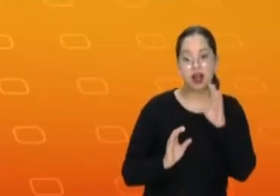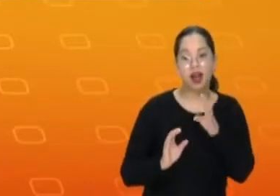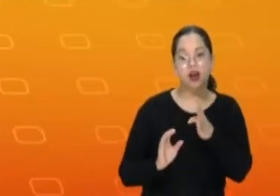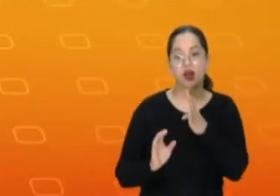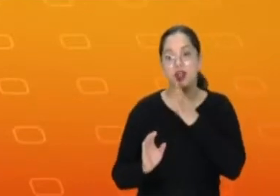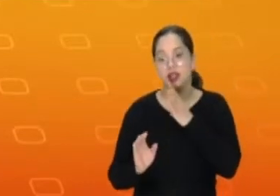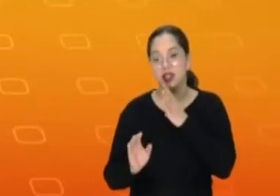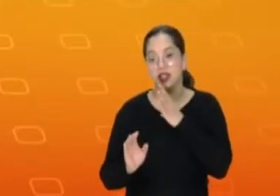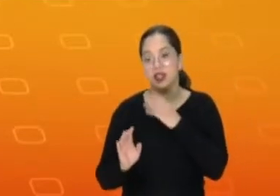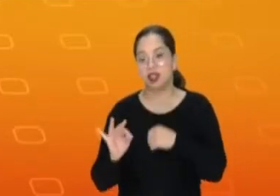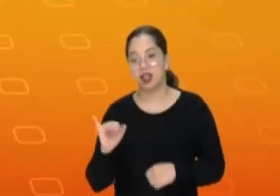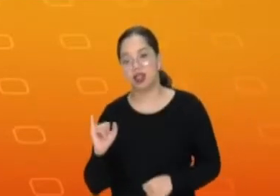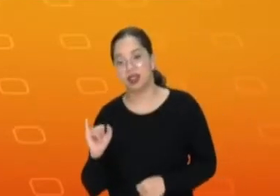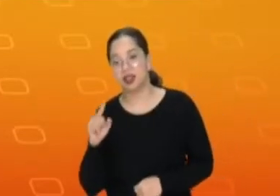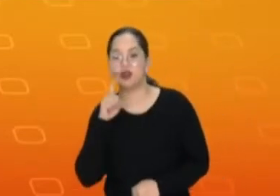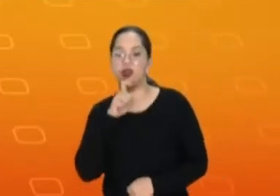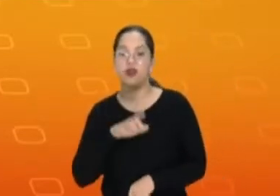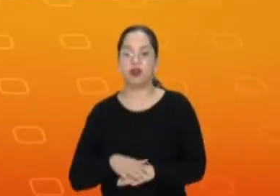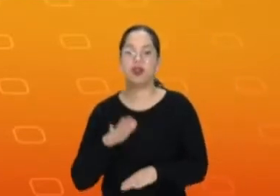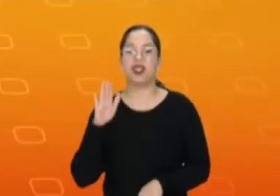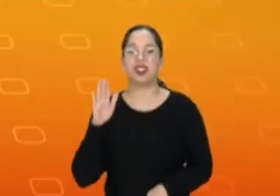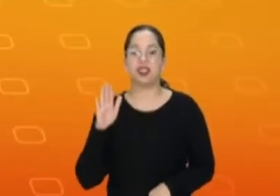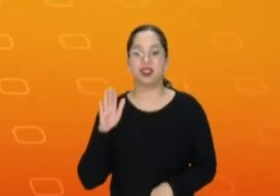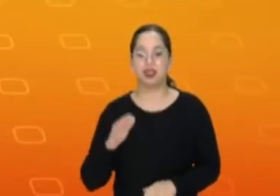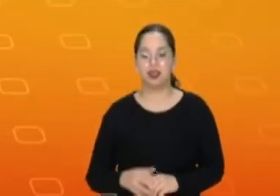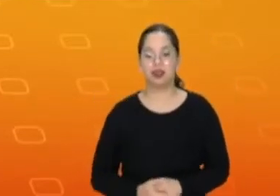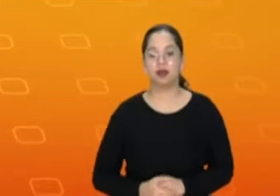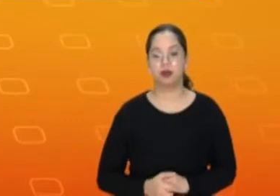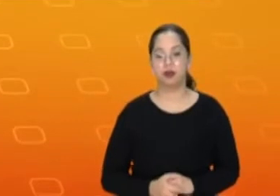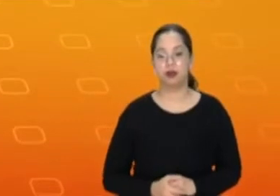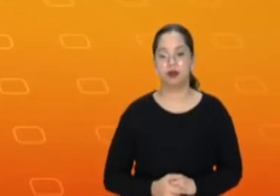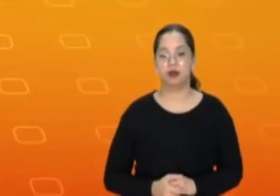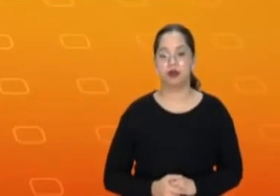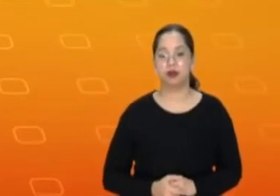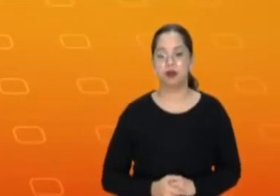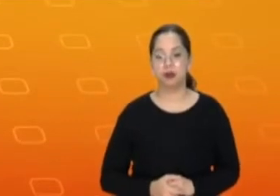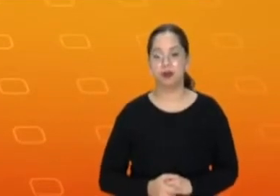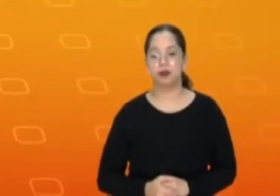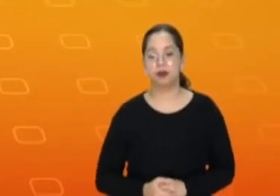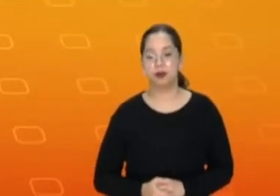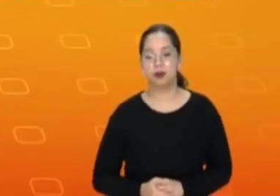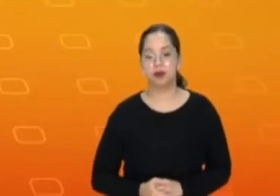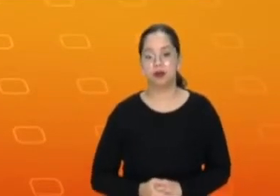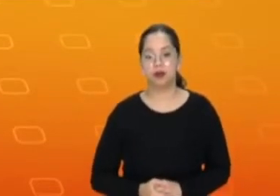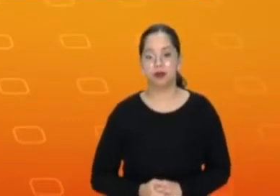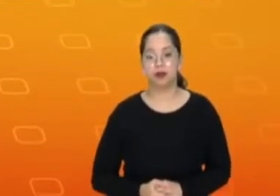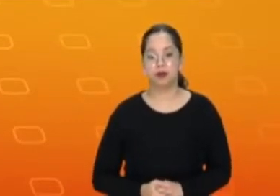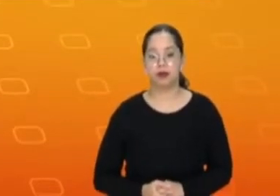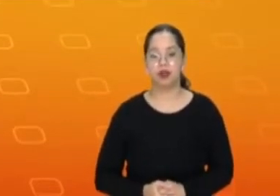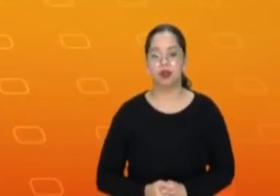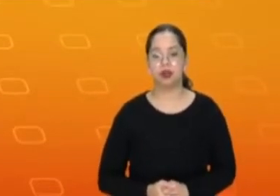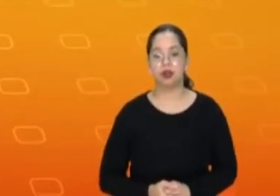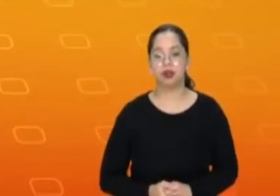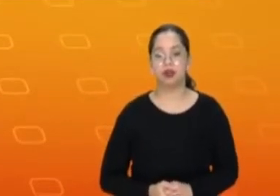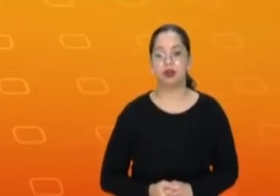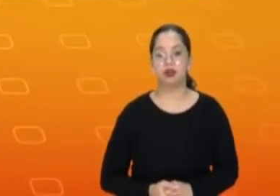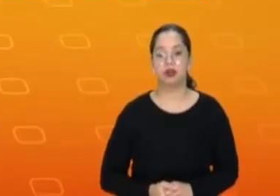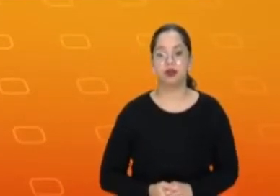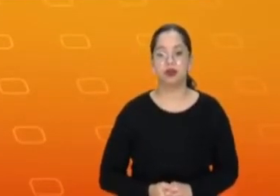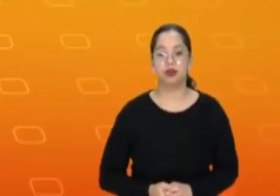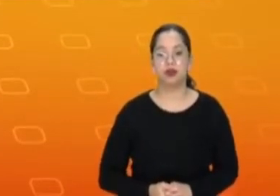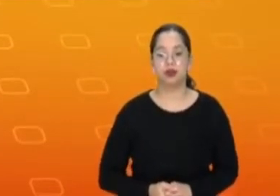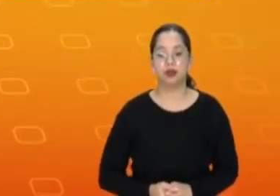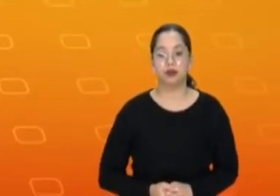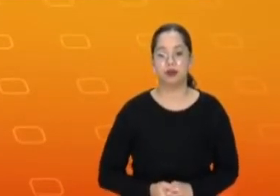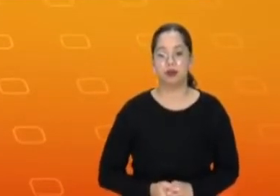de TI do que de conhecimento de engenharia tradicional. Então, eu acho que nós,